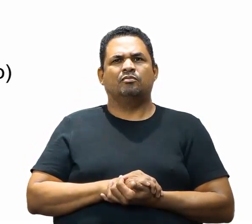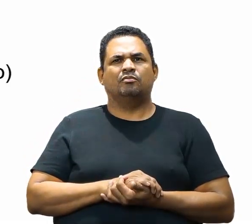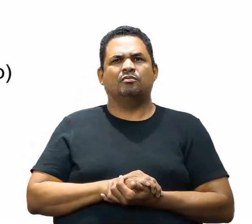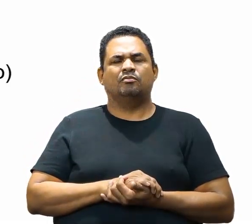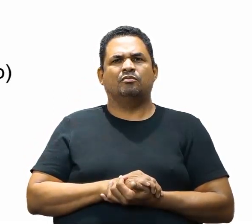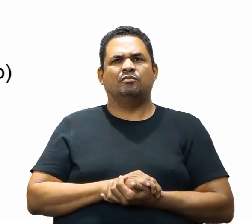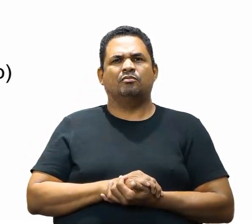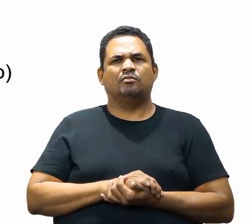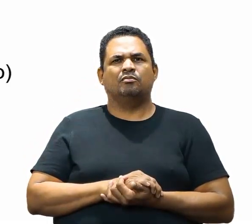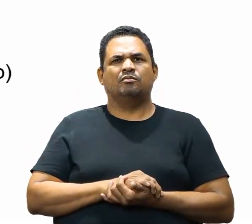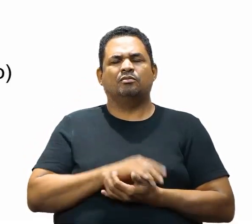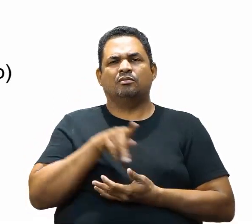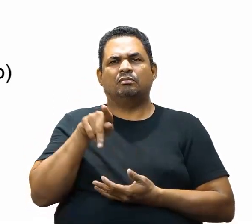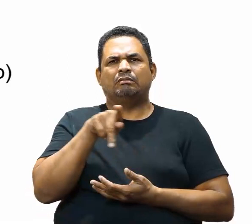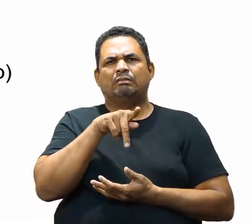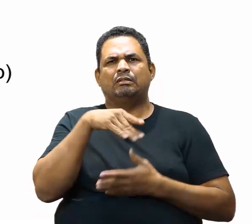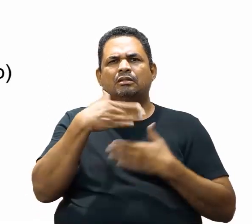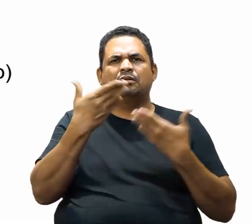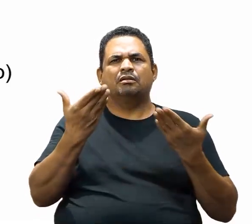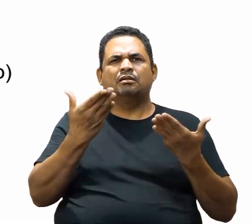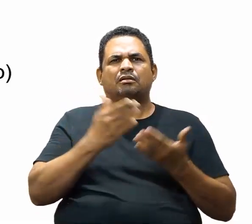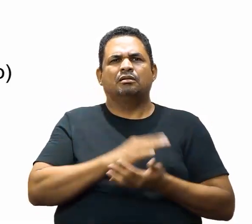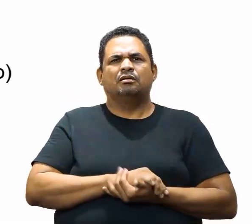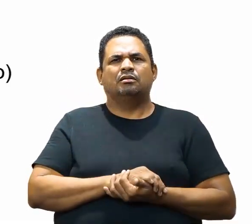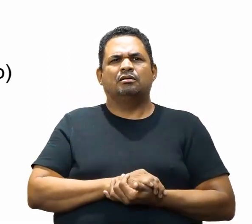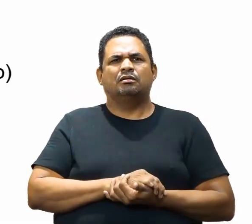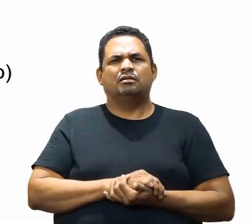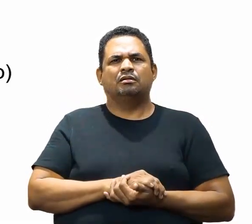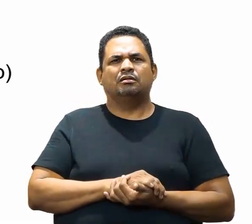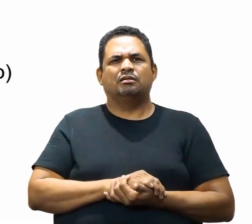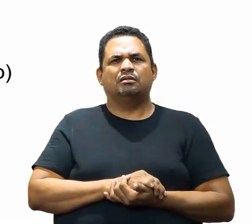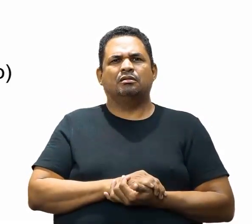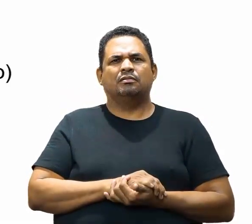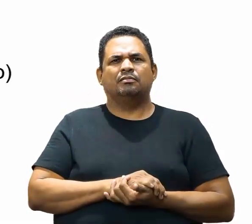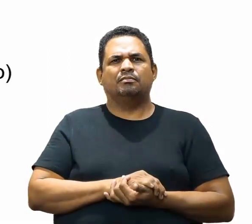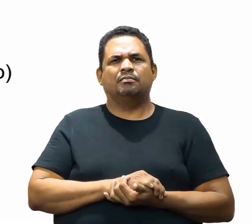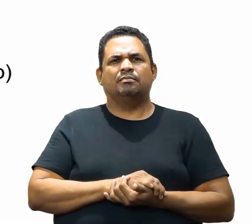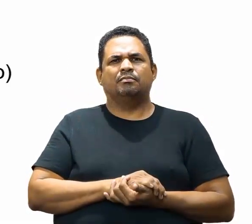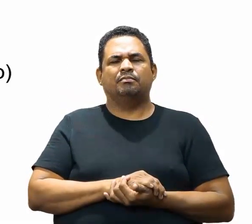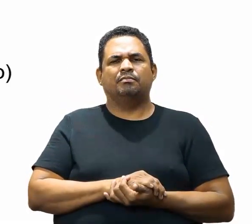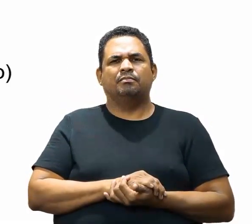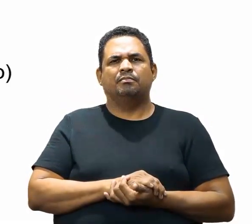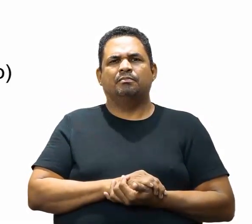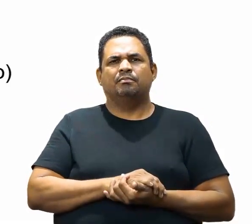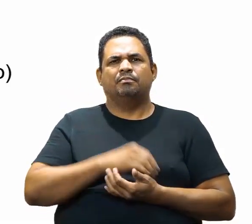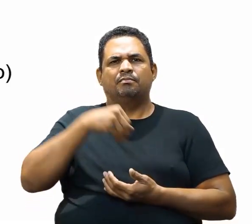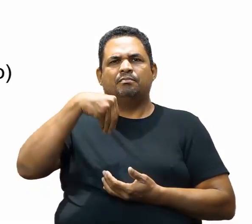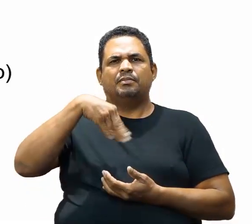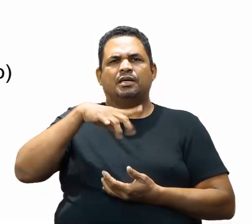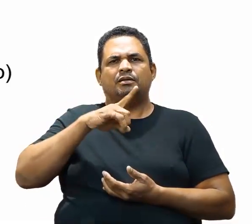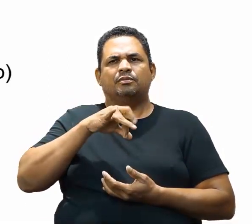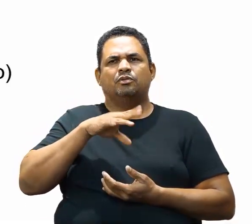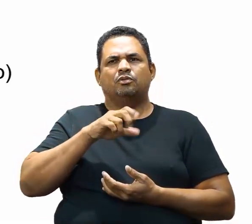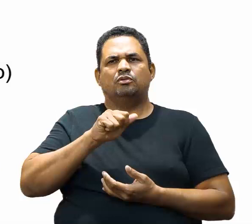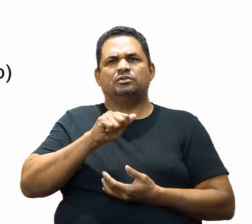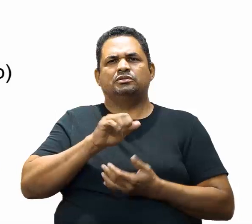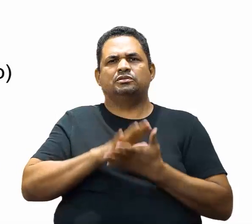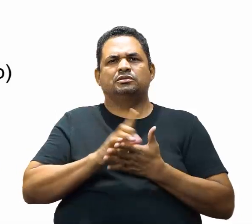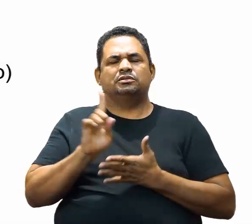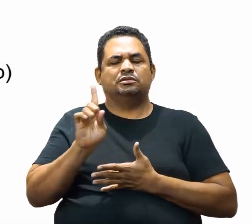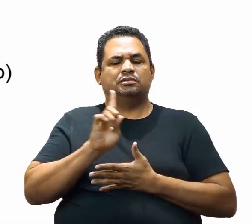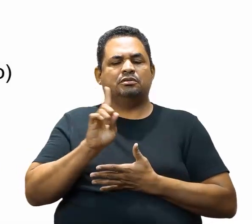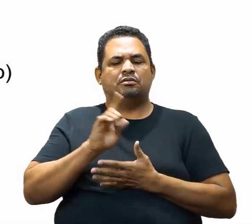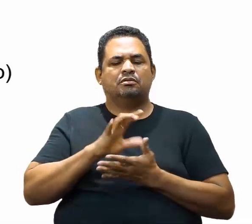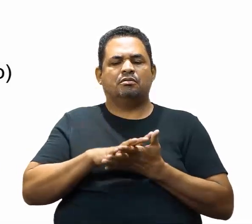essa professora, hein? Gente, esquece, viu? Que mariposa não é cachorro, tá? Mariposa é borboleta.